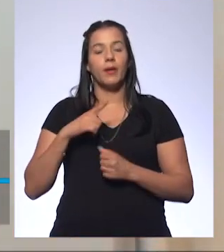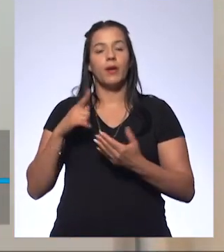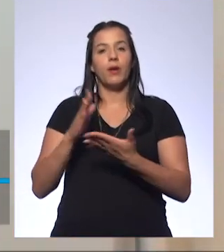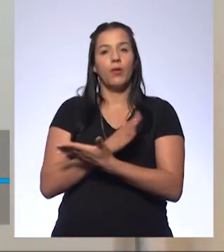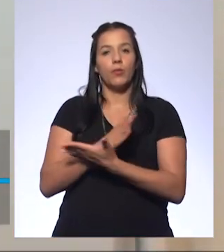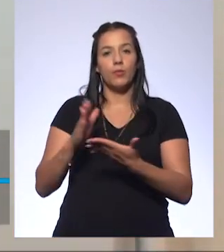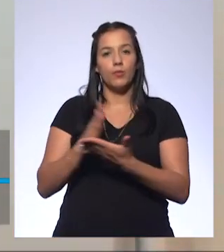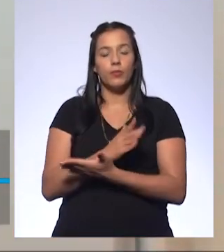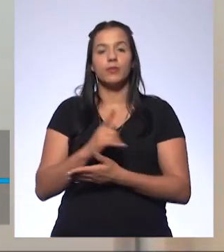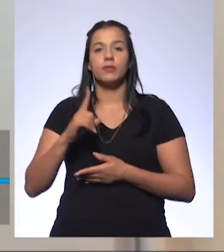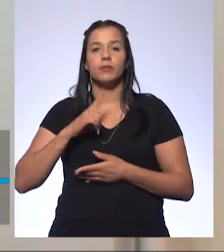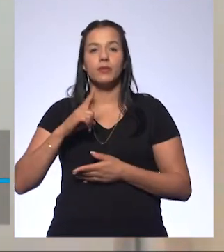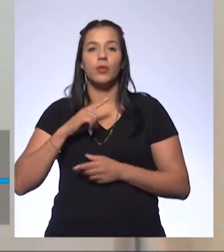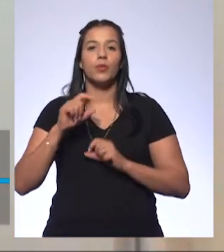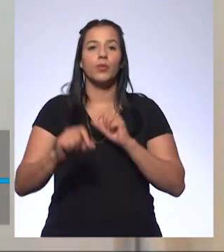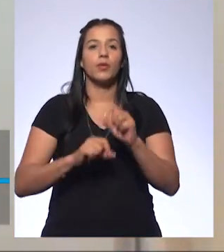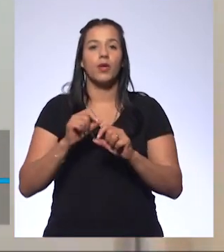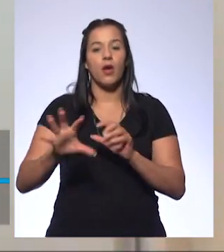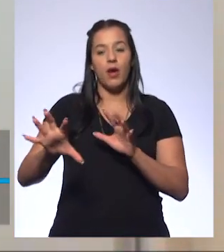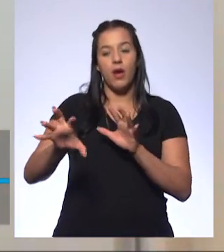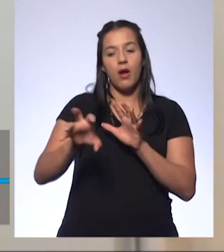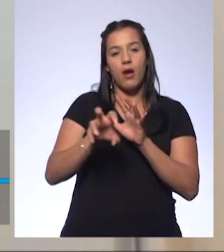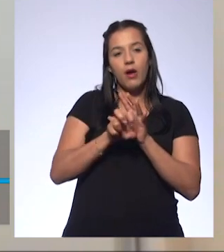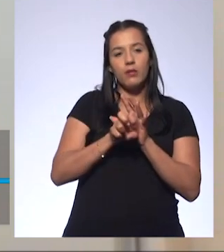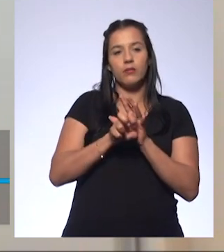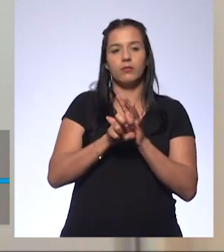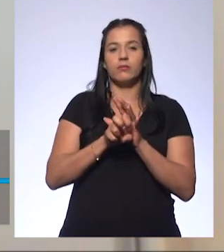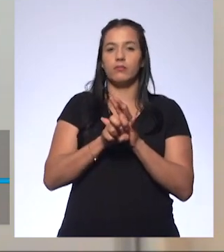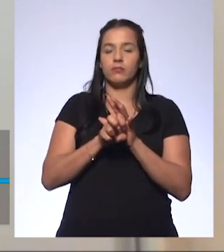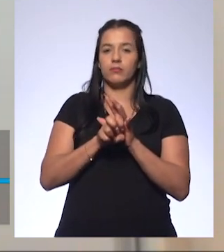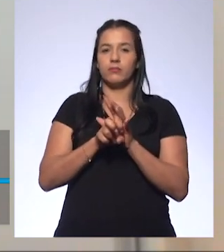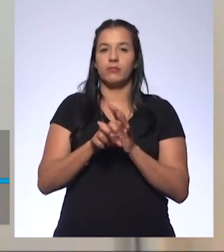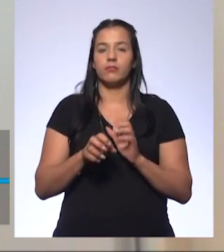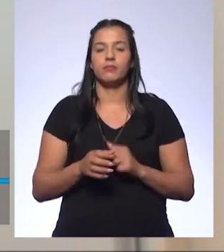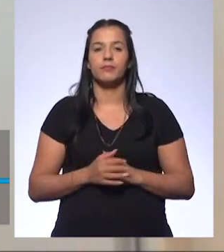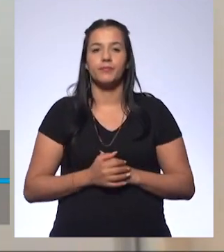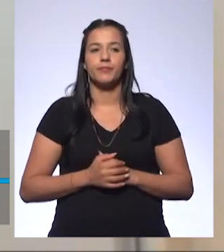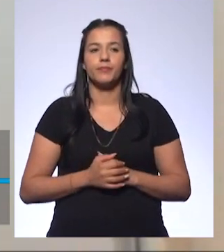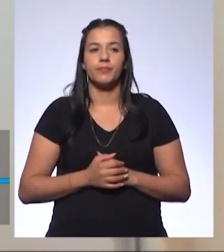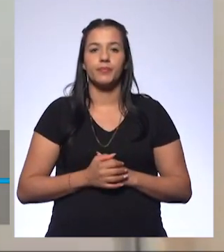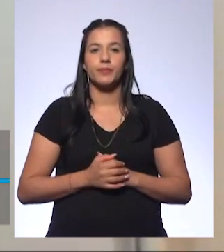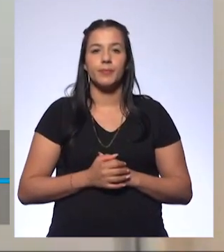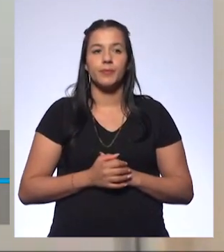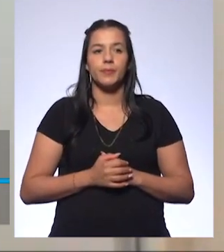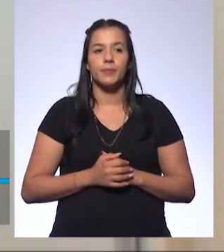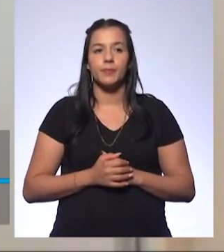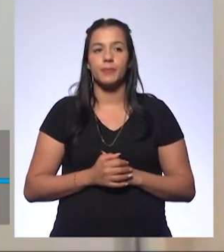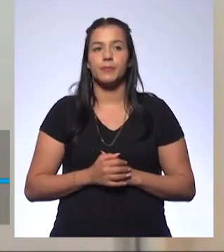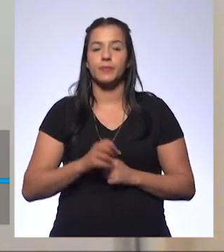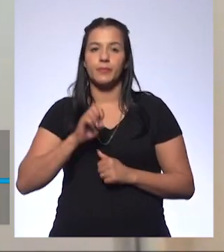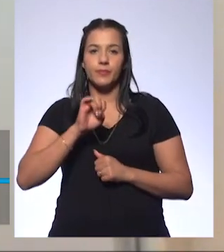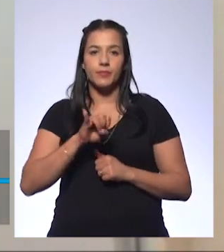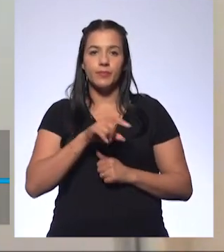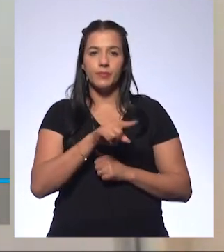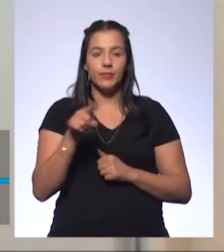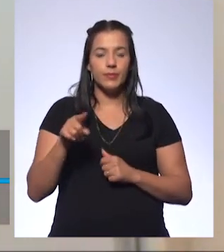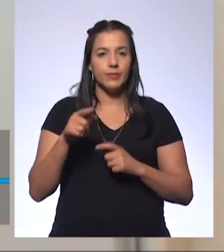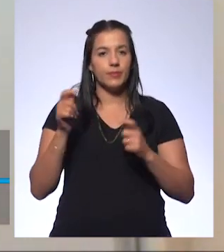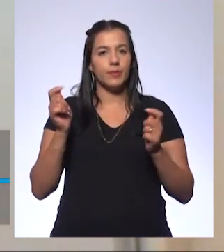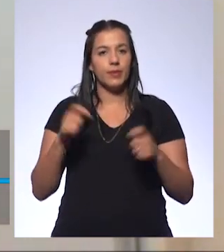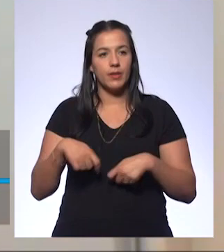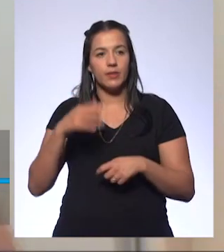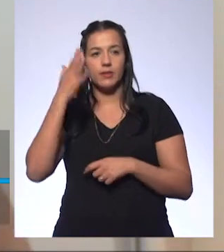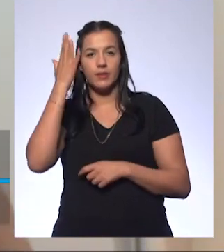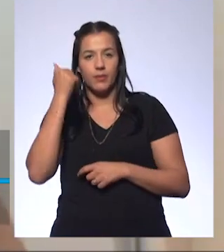mas ele vai ter a tendência a atrair os elétrons para si. E aí, se eu tenho como saber